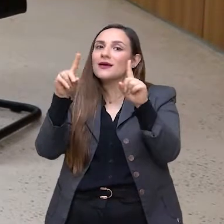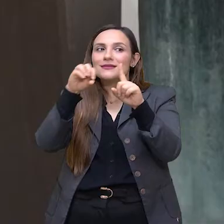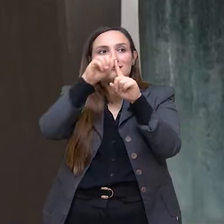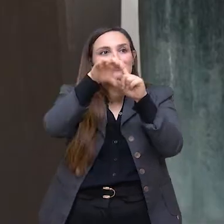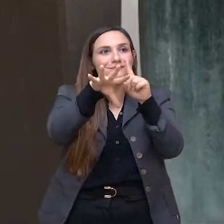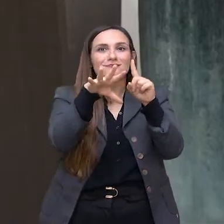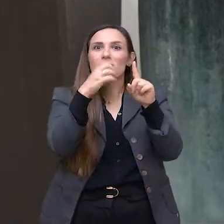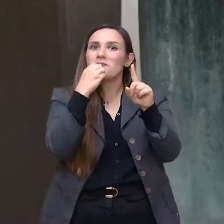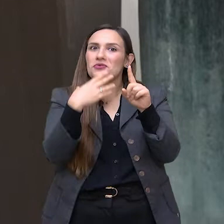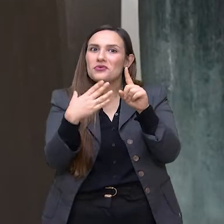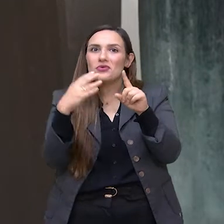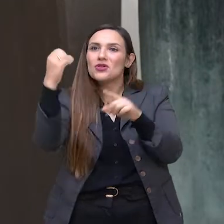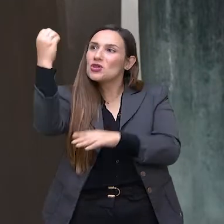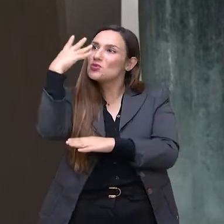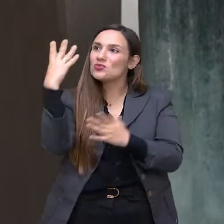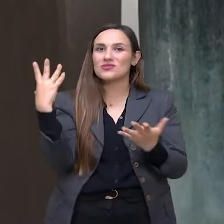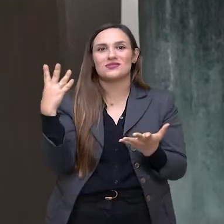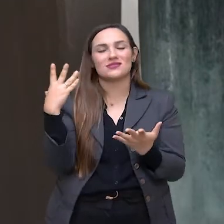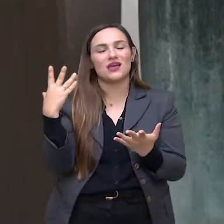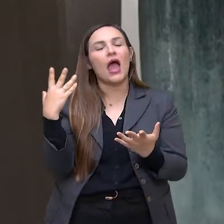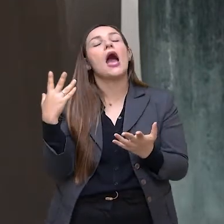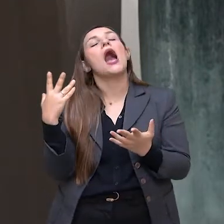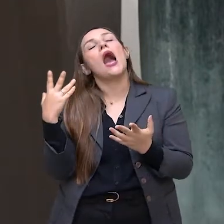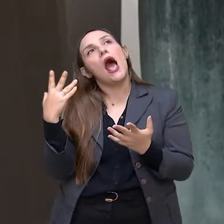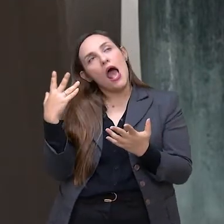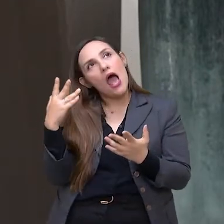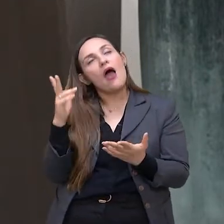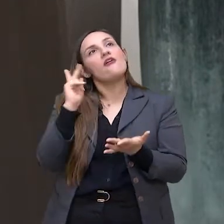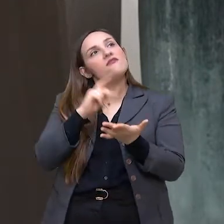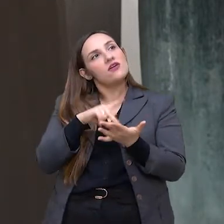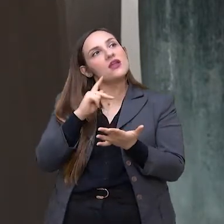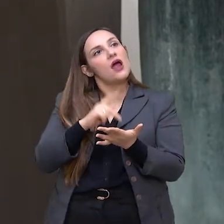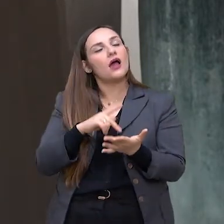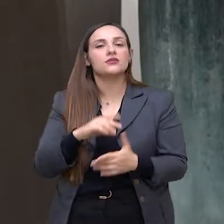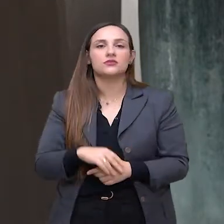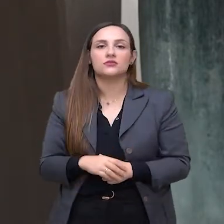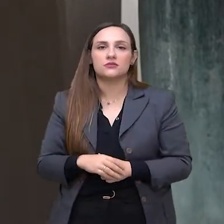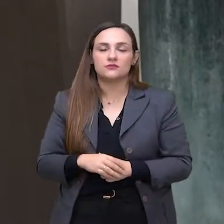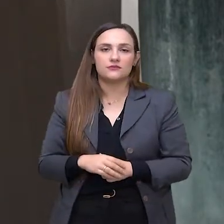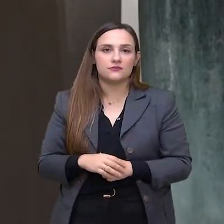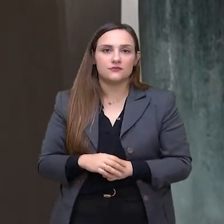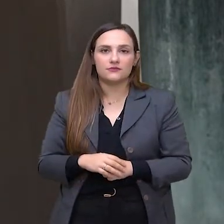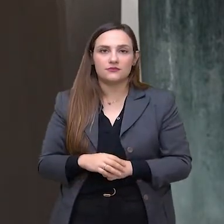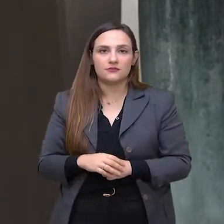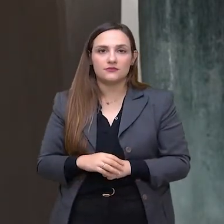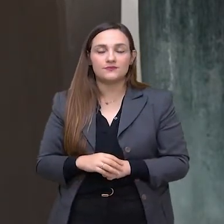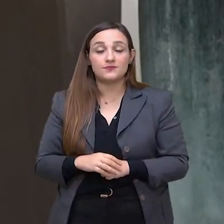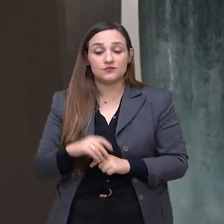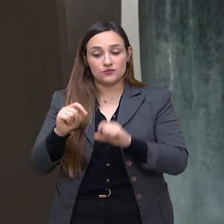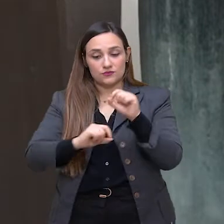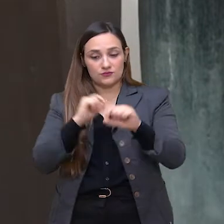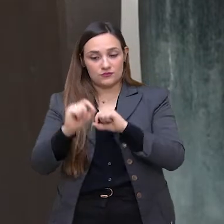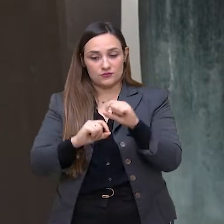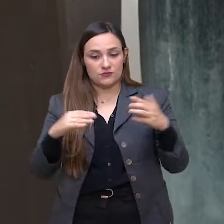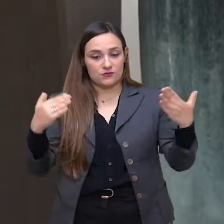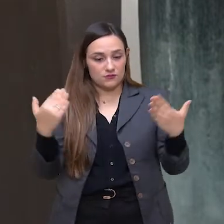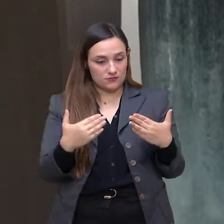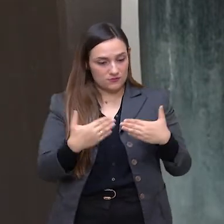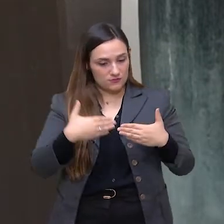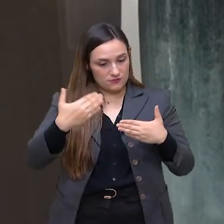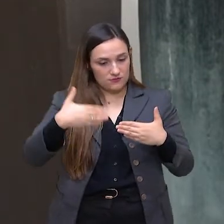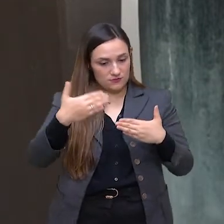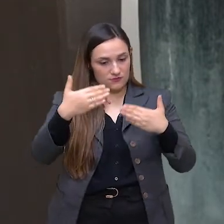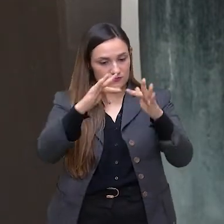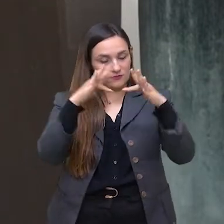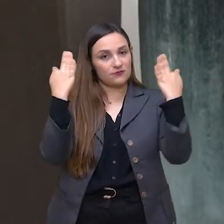para isso se tornar uma realidade, né, e para ser uma resposta mesmo para o futuro das próximas gerações,